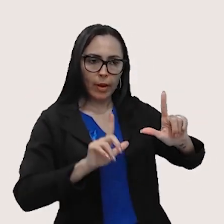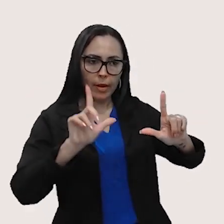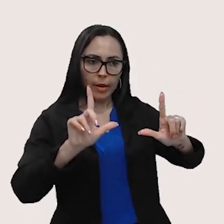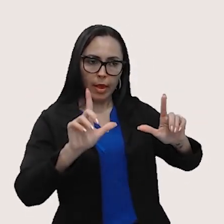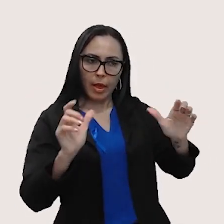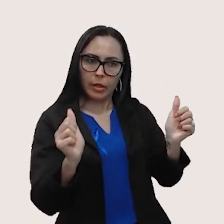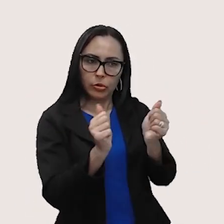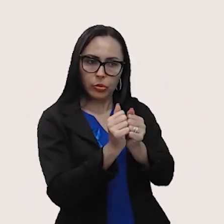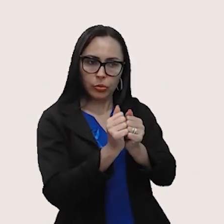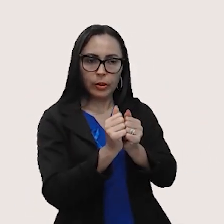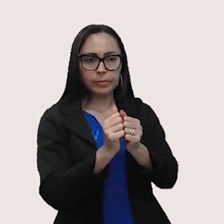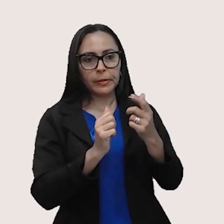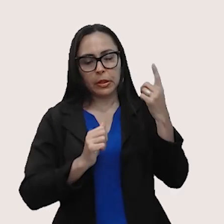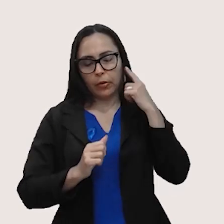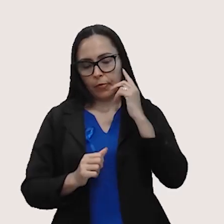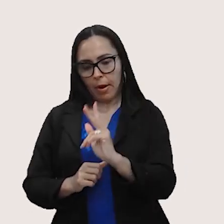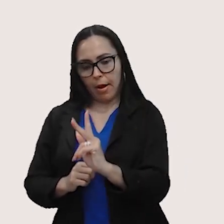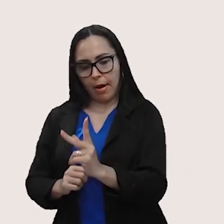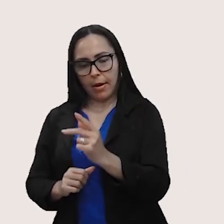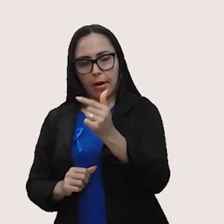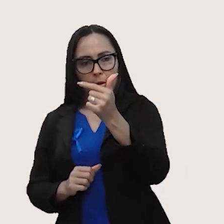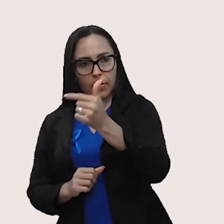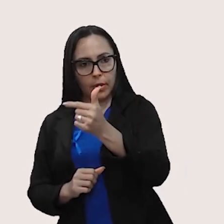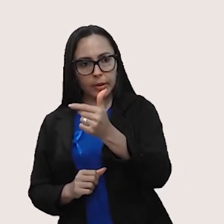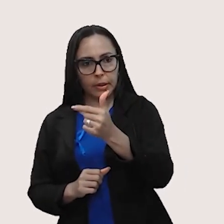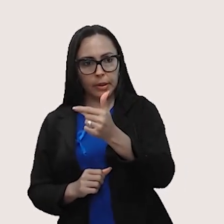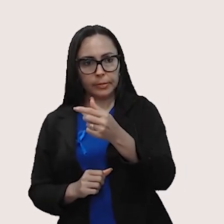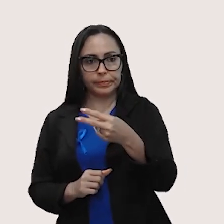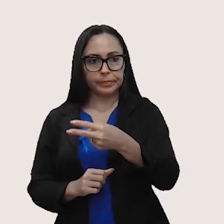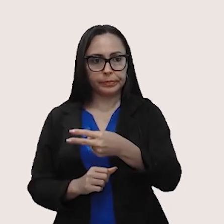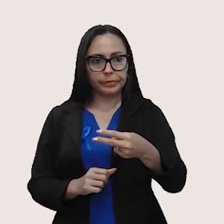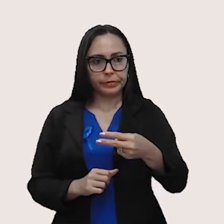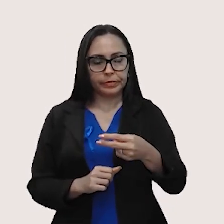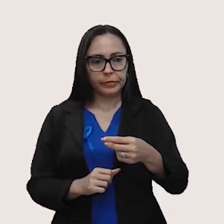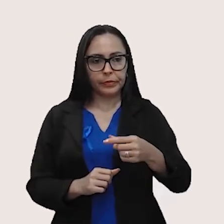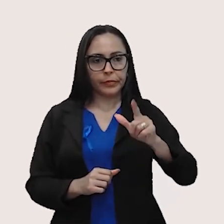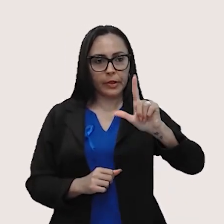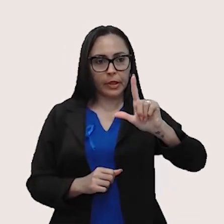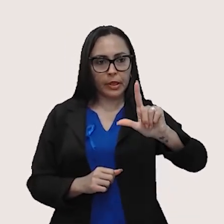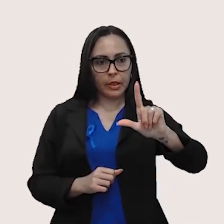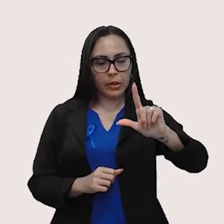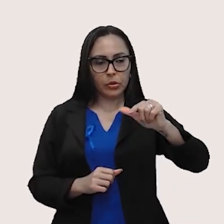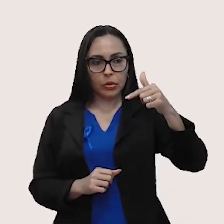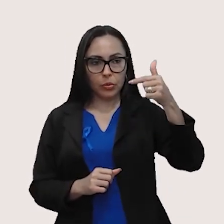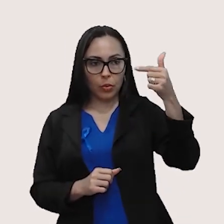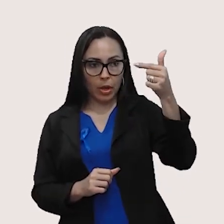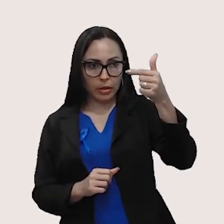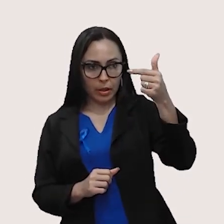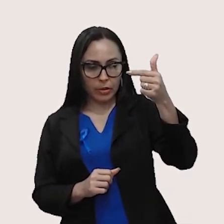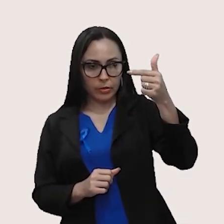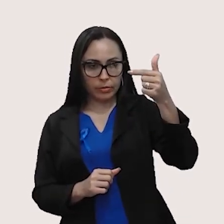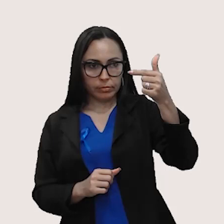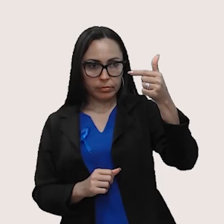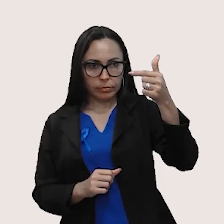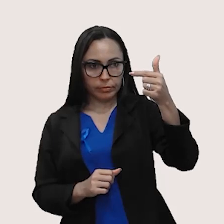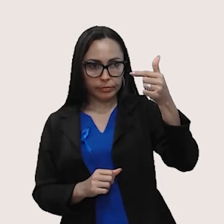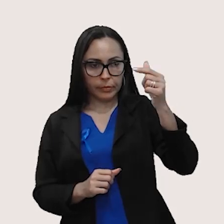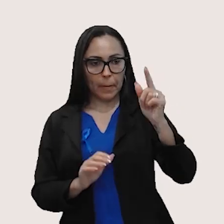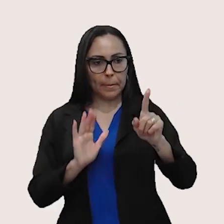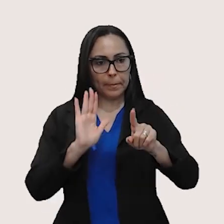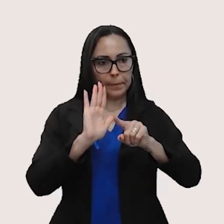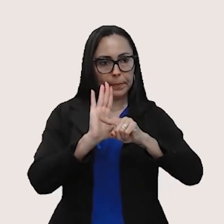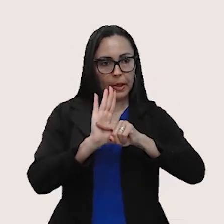H ao quadrado é igual a L ao quadrado